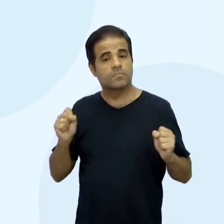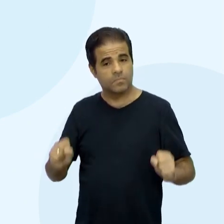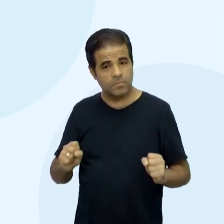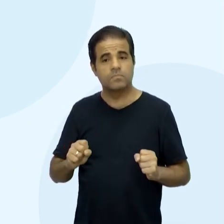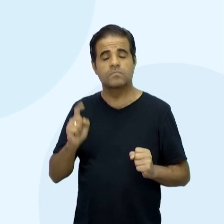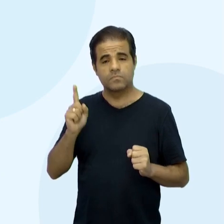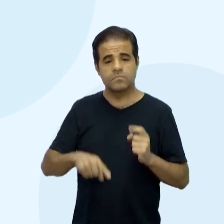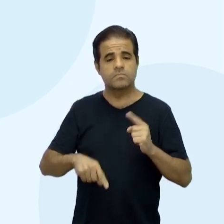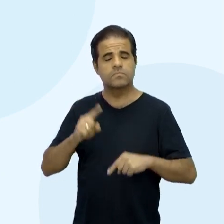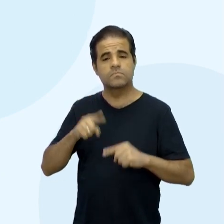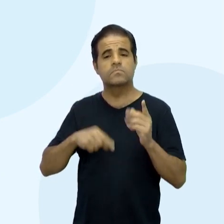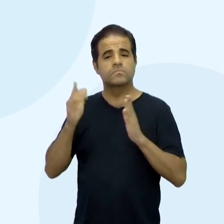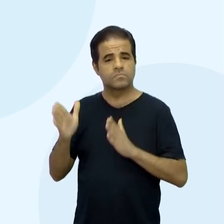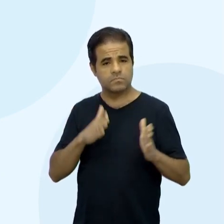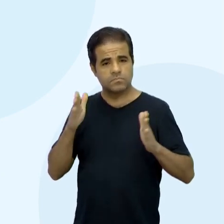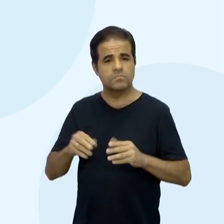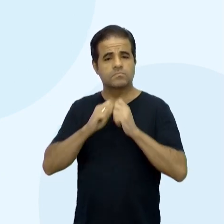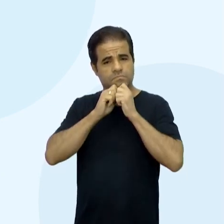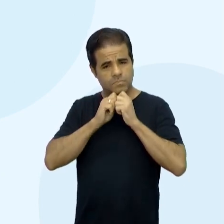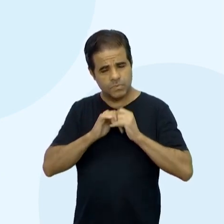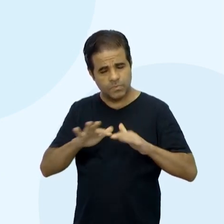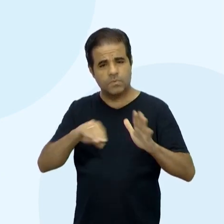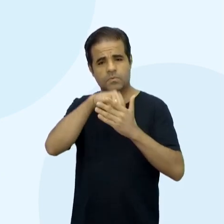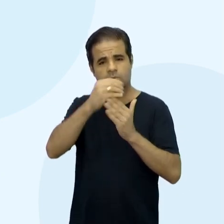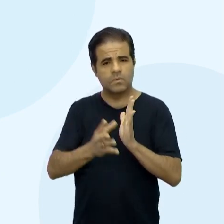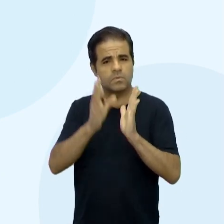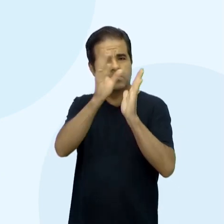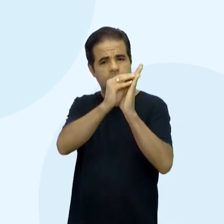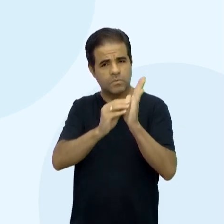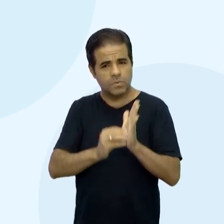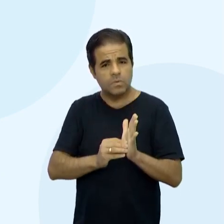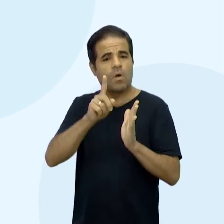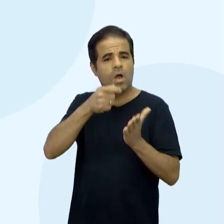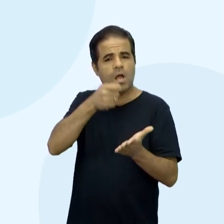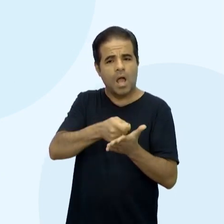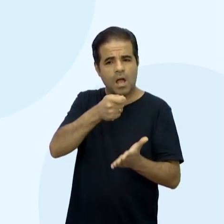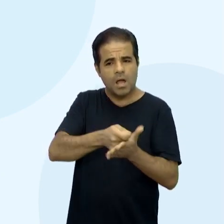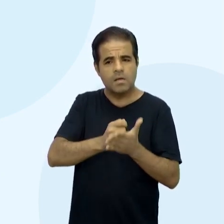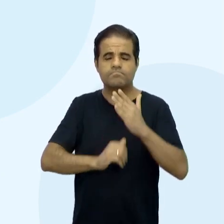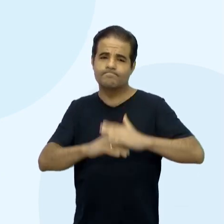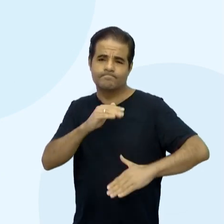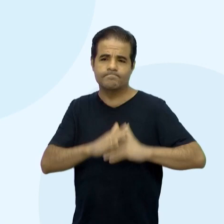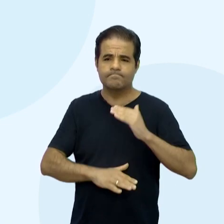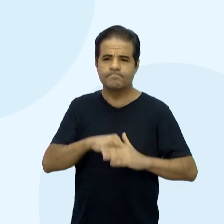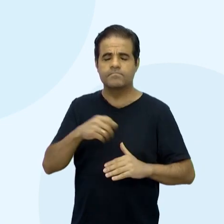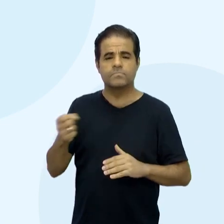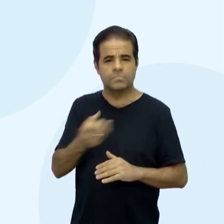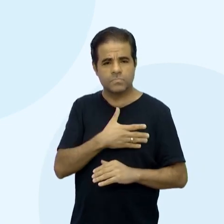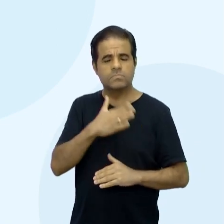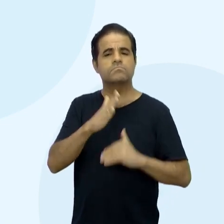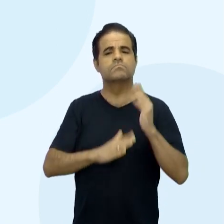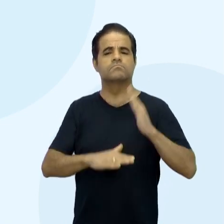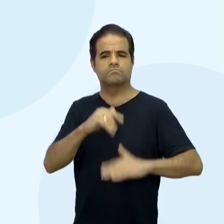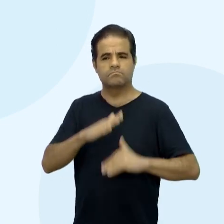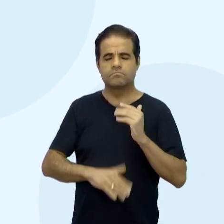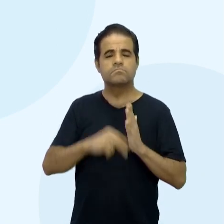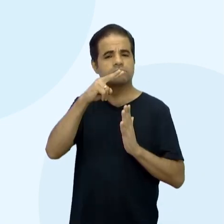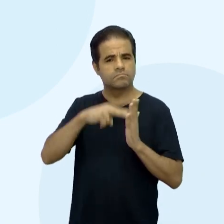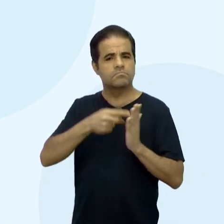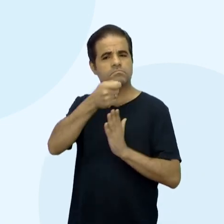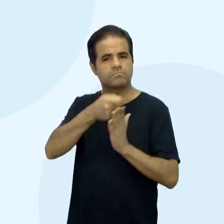ser também produtores e disseminadores de conteúdo, o que exige novas habilidades. Ler